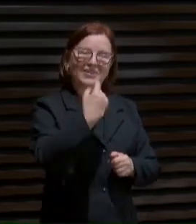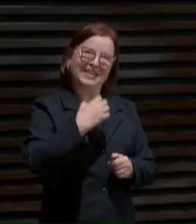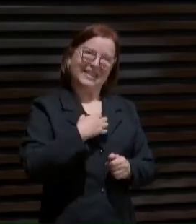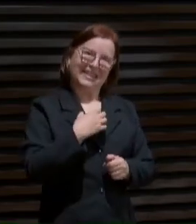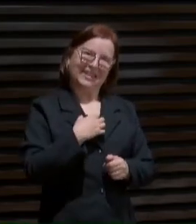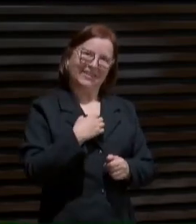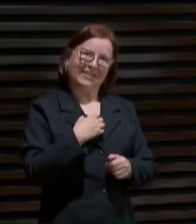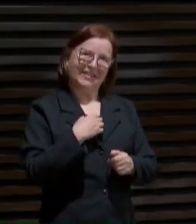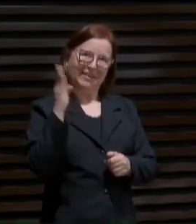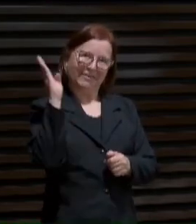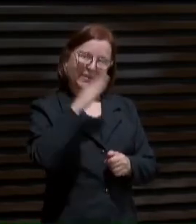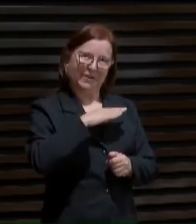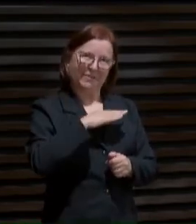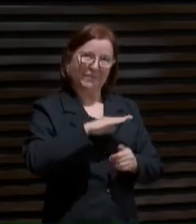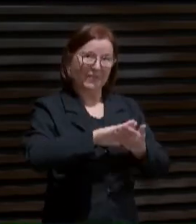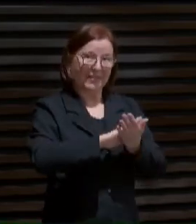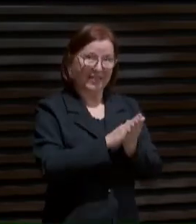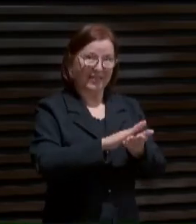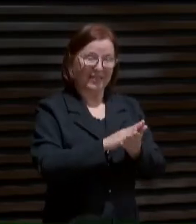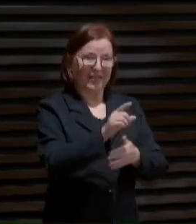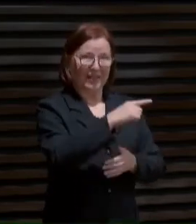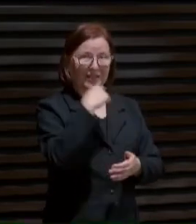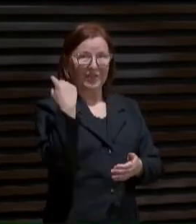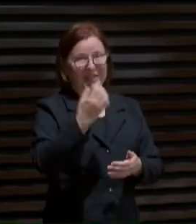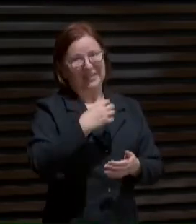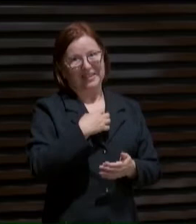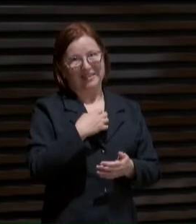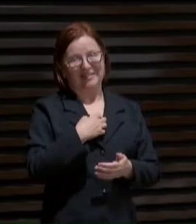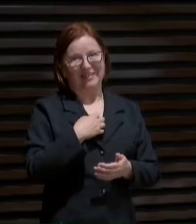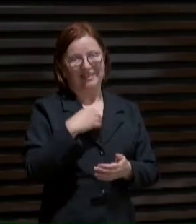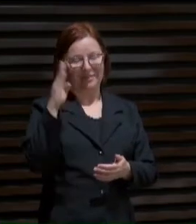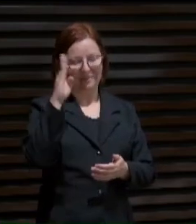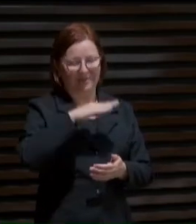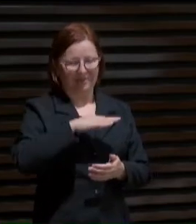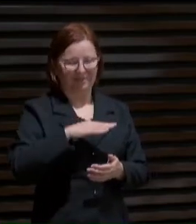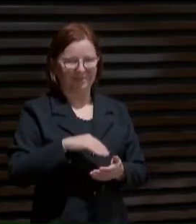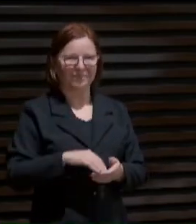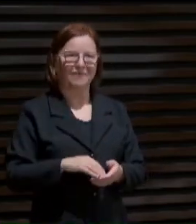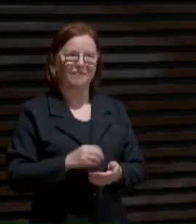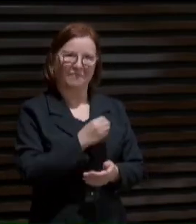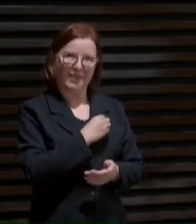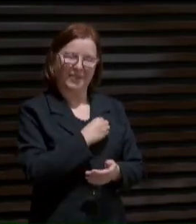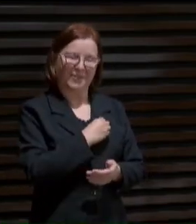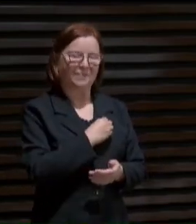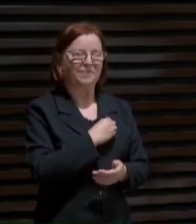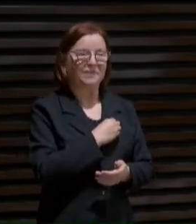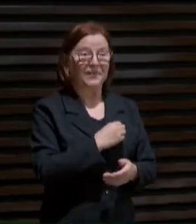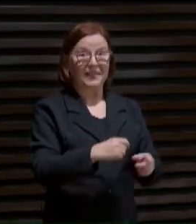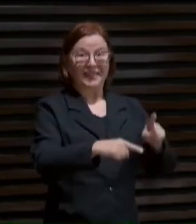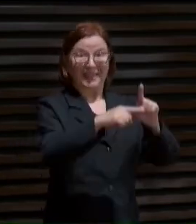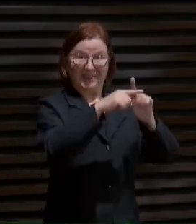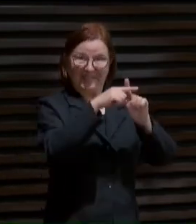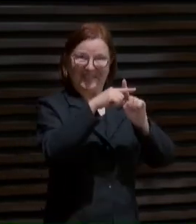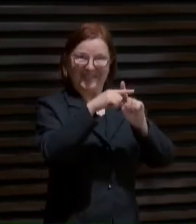e ele destrói aquilo que nos levava à morte eterna bom e como ali na cruz ir